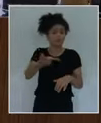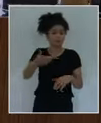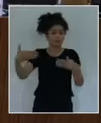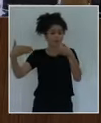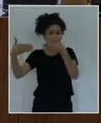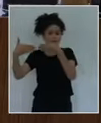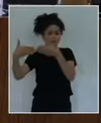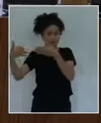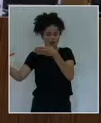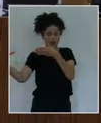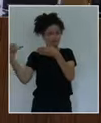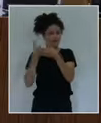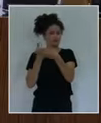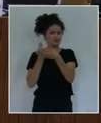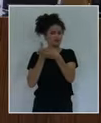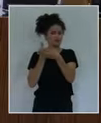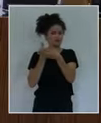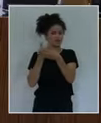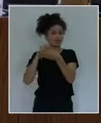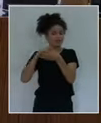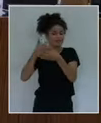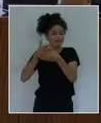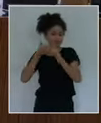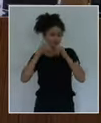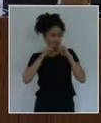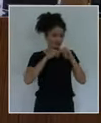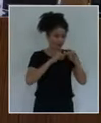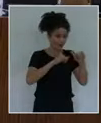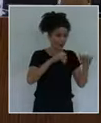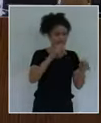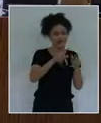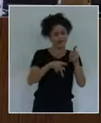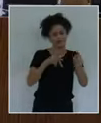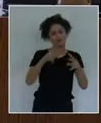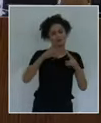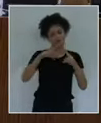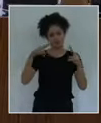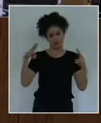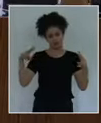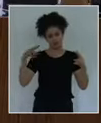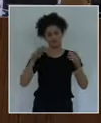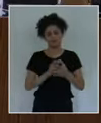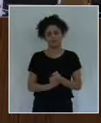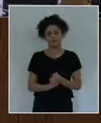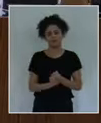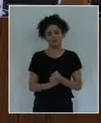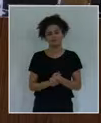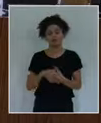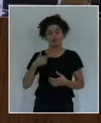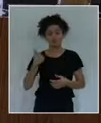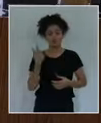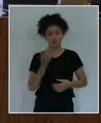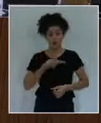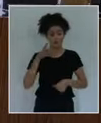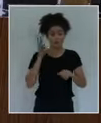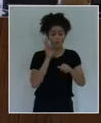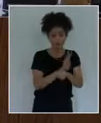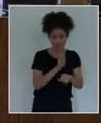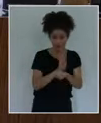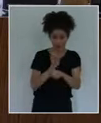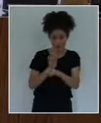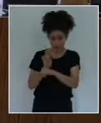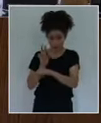confia plenamente nas vazões que a Brecha passa para a gente. Então, todo o monitoramento nosso, toda a ação